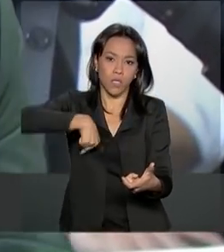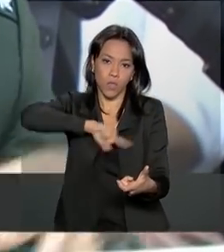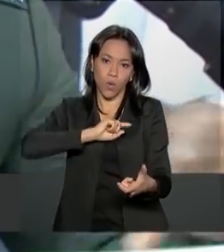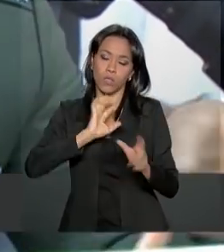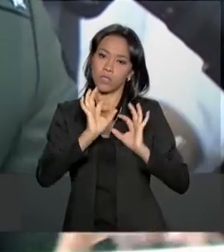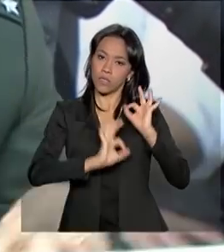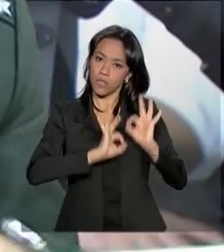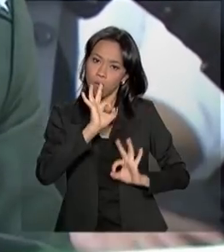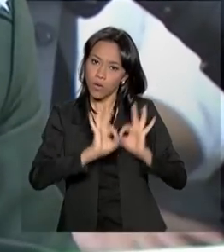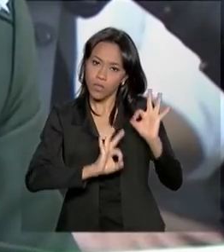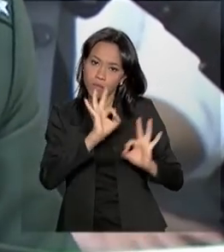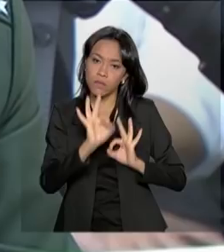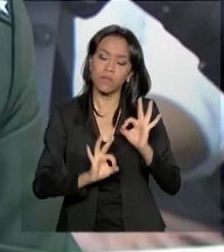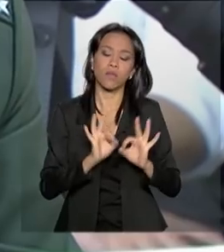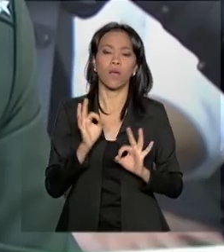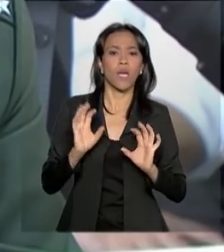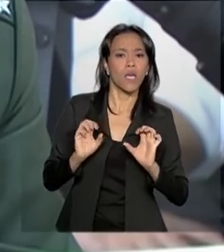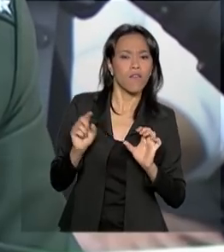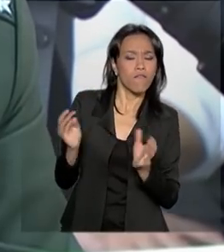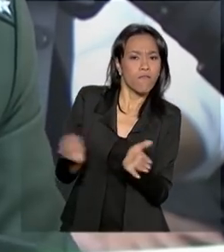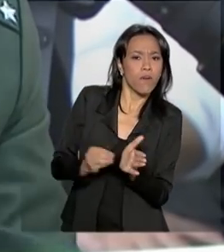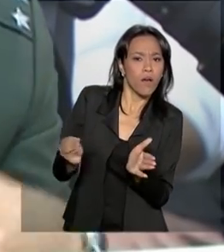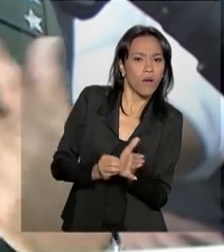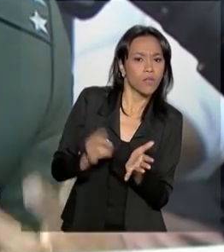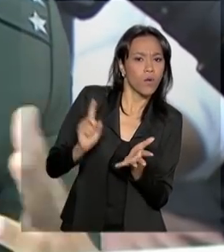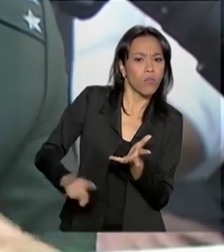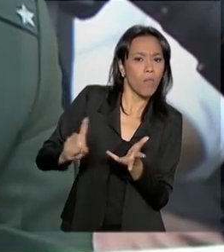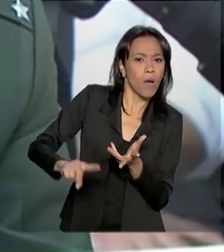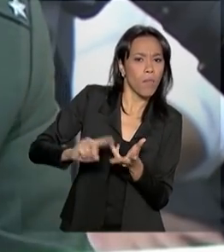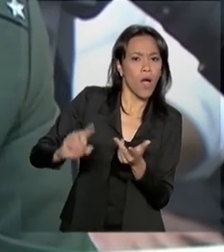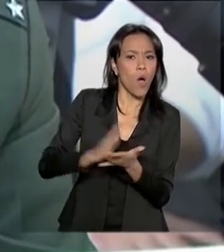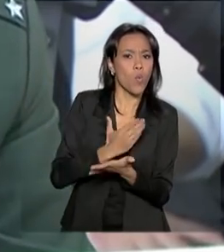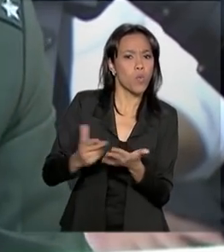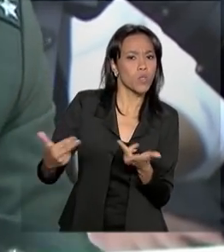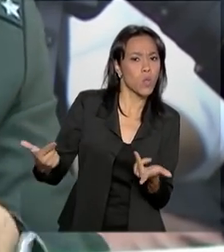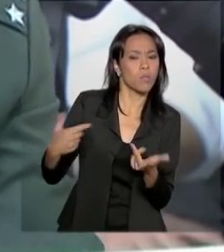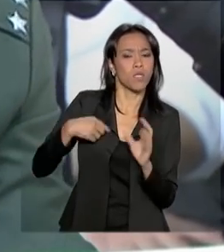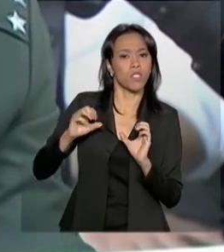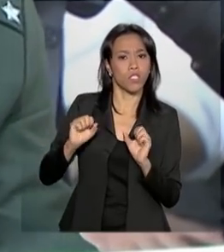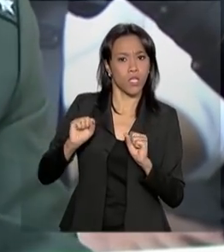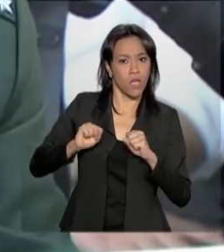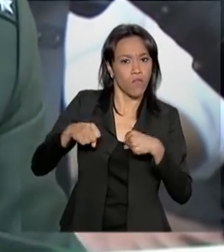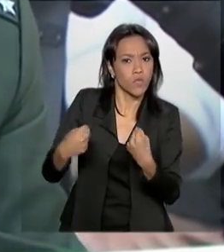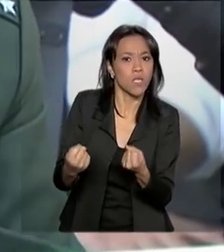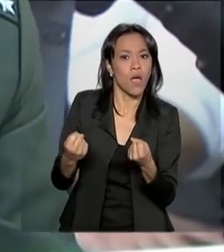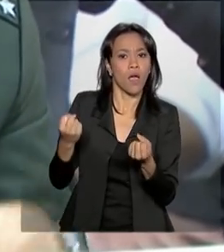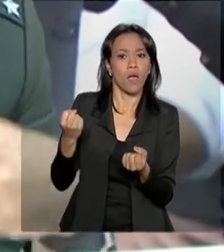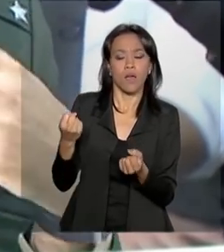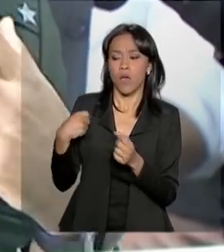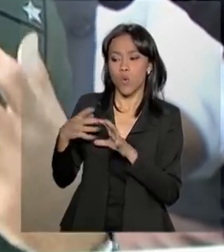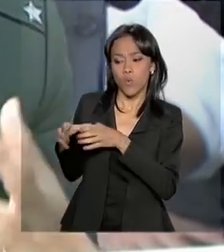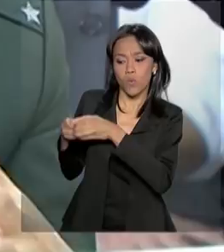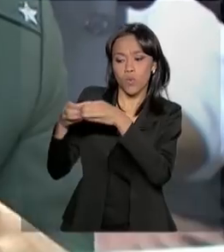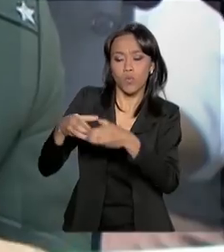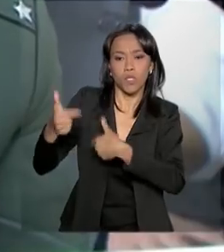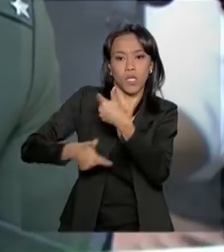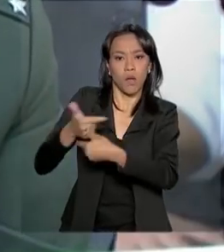possa, então, reforçar algum local em que há previsão de aumento das chuvas, colocamos mais equipes,